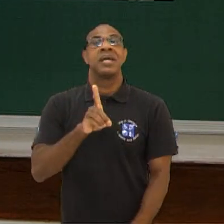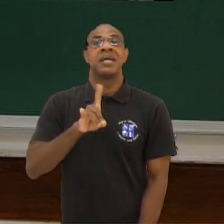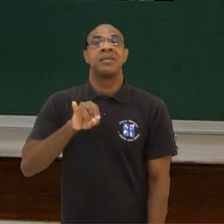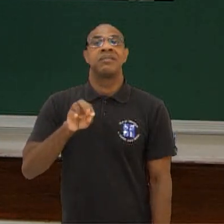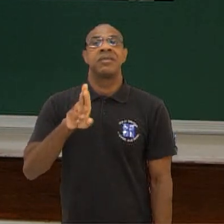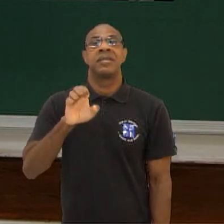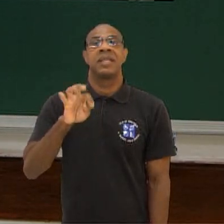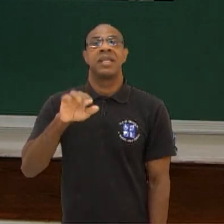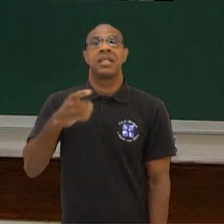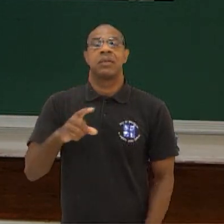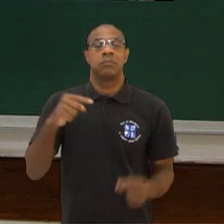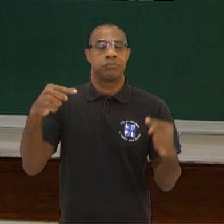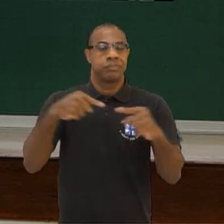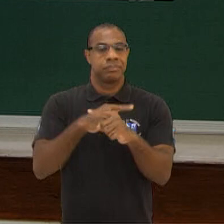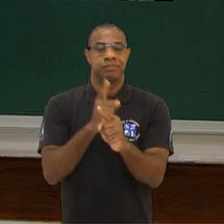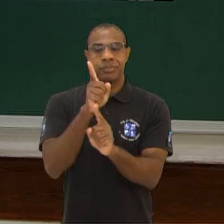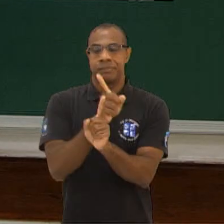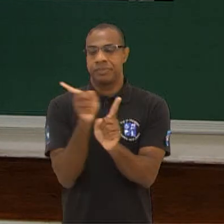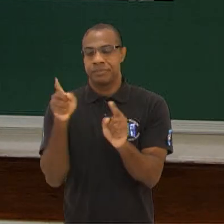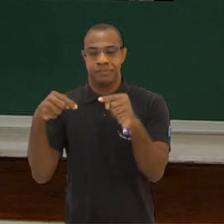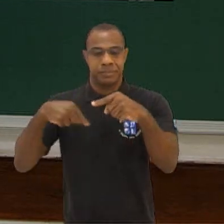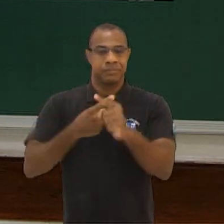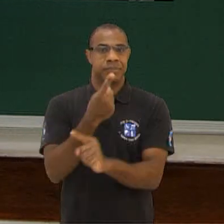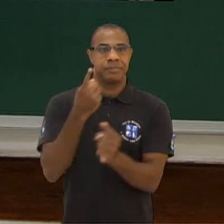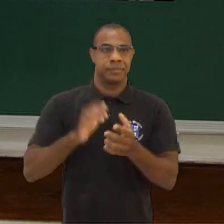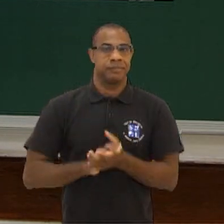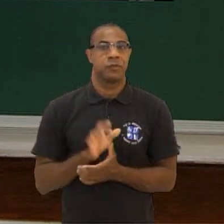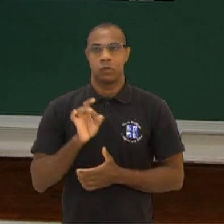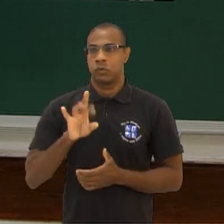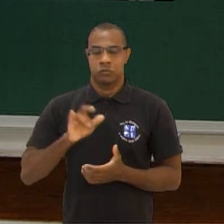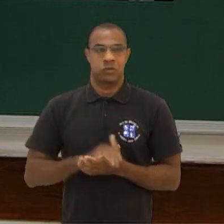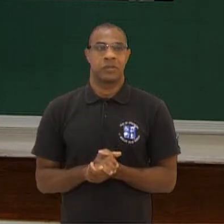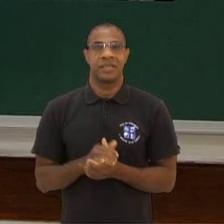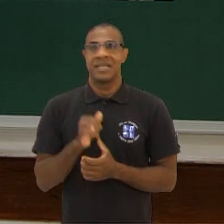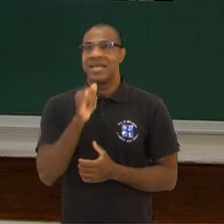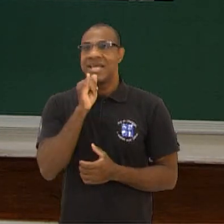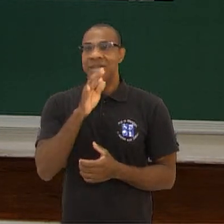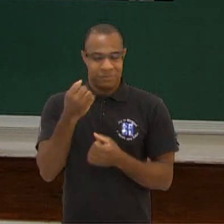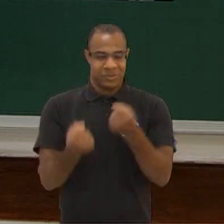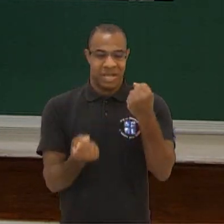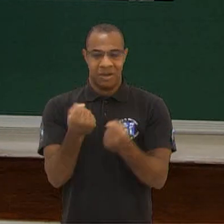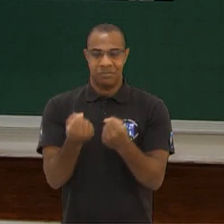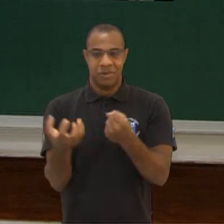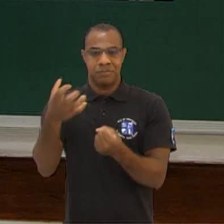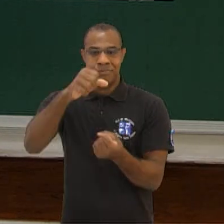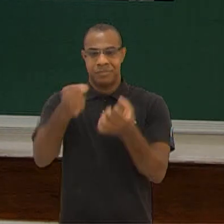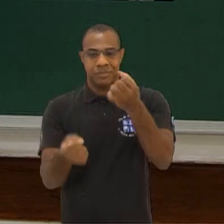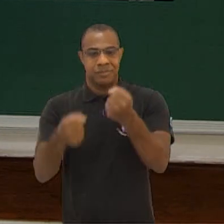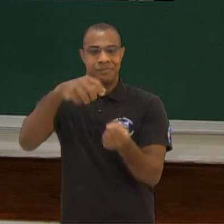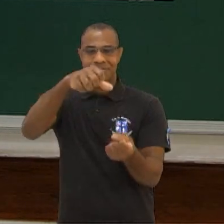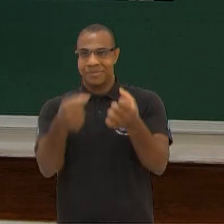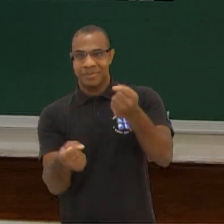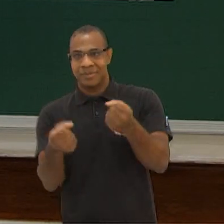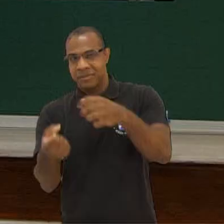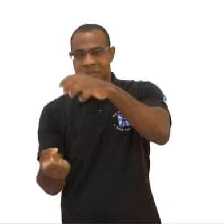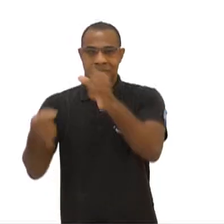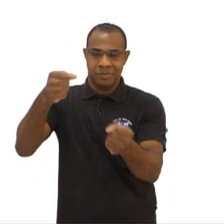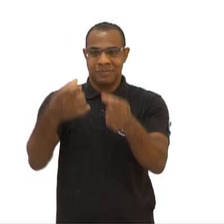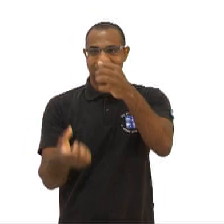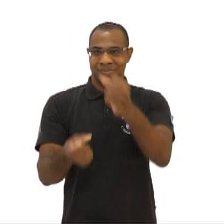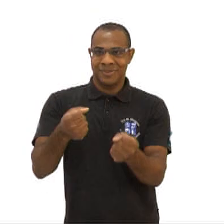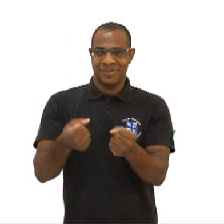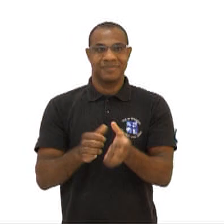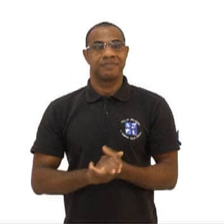né, da direção da rotação, da direção da velocidade, que é a rotação do motor.